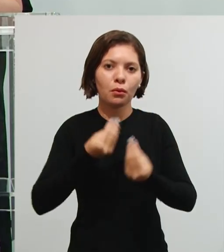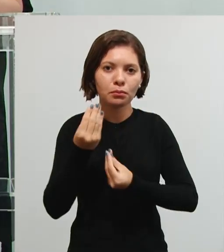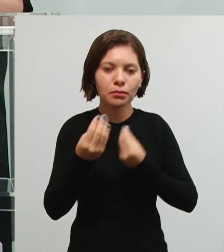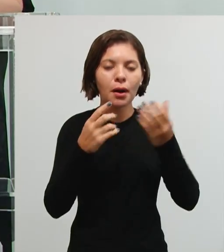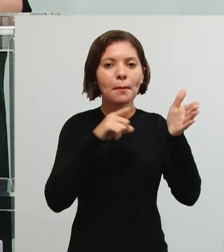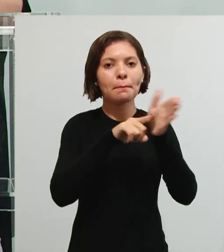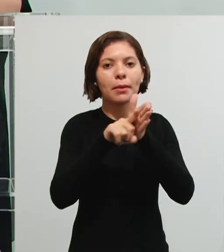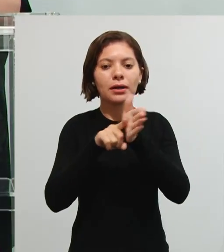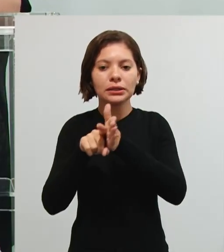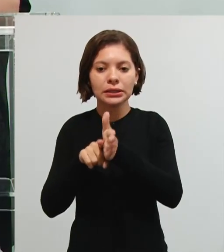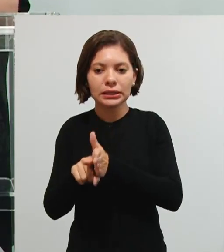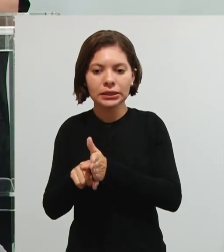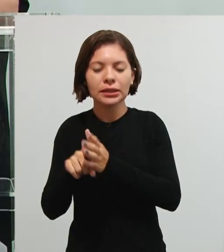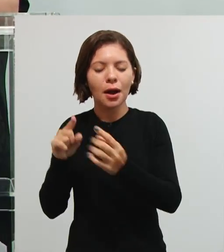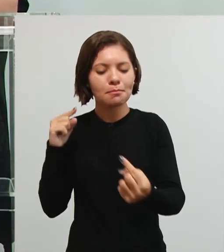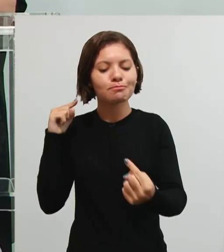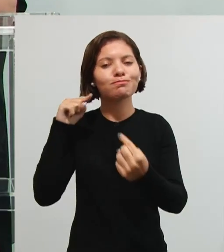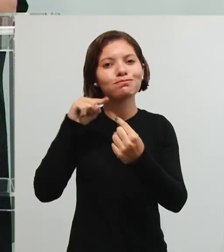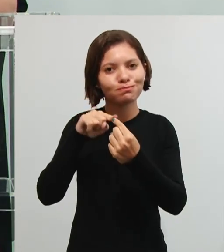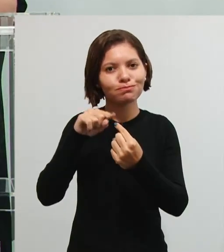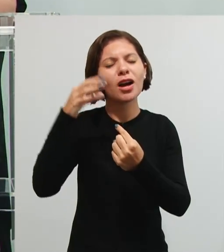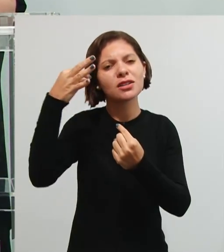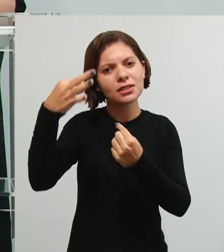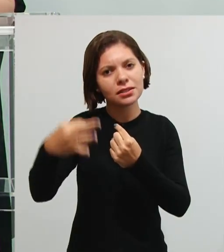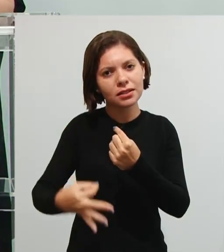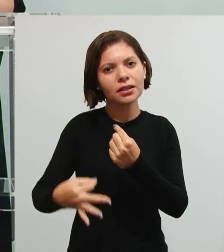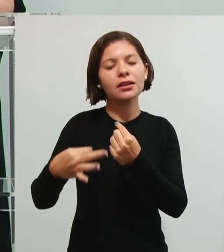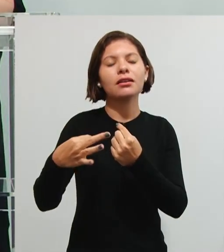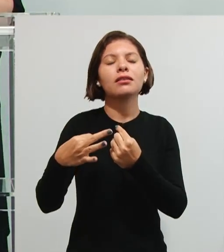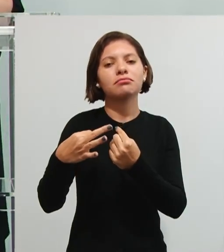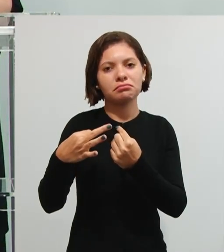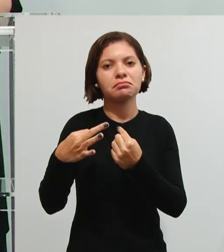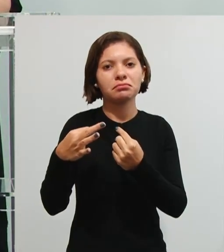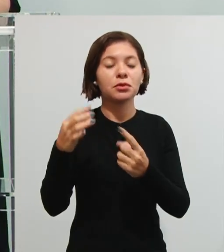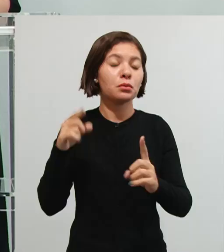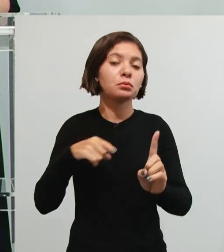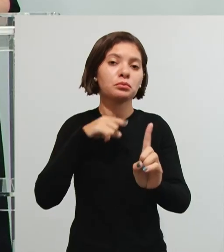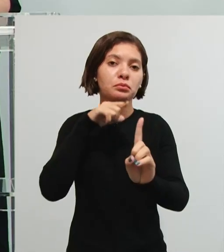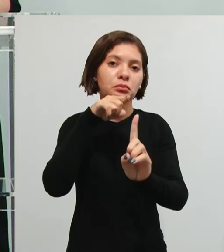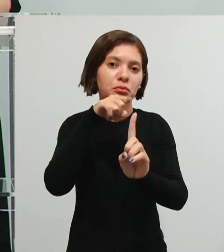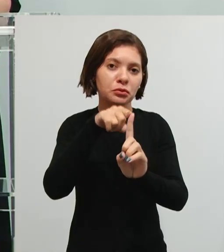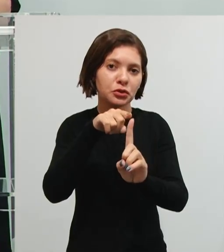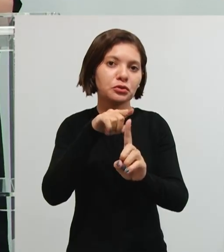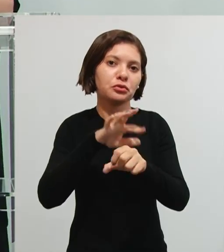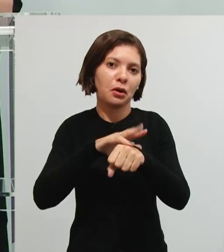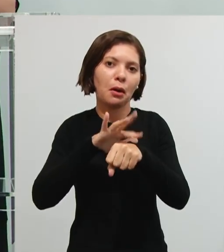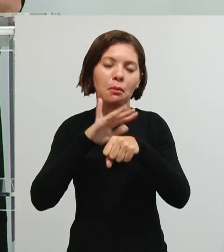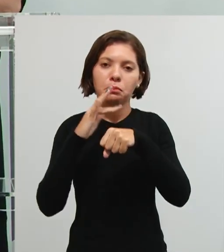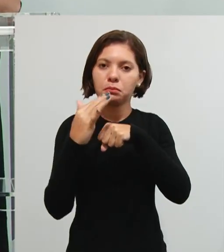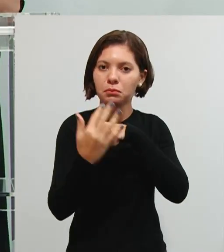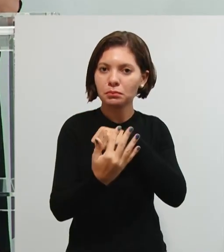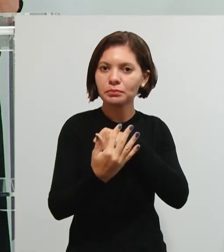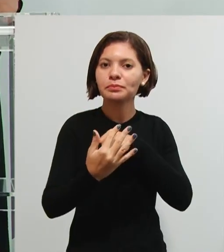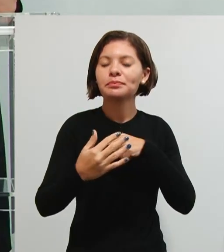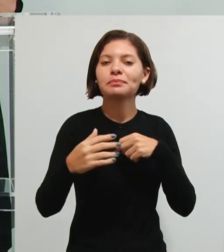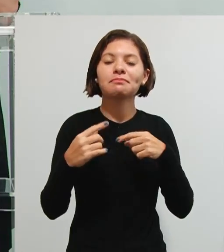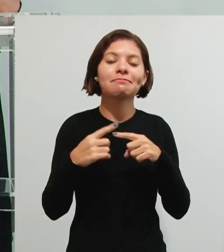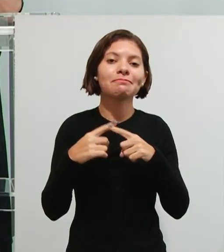pesquisa aplicada, porque ela foi feita para uma motivação que era uma pandemia, né?